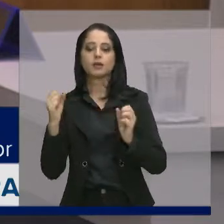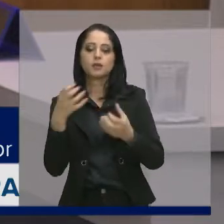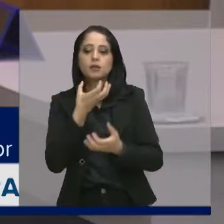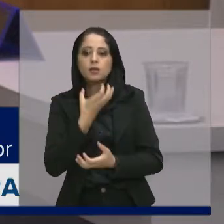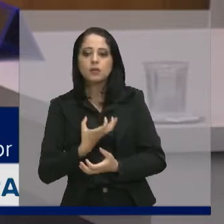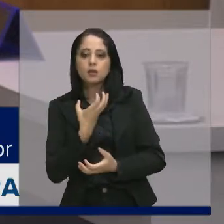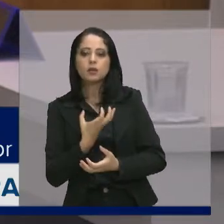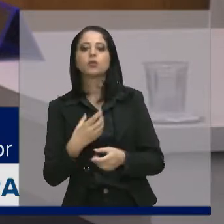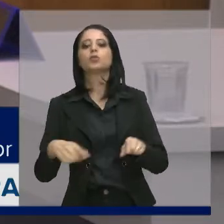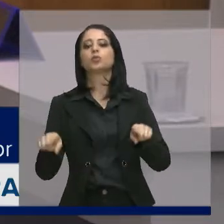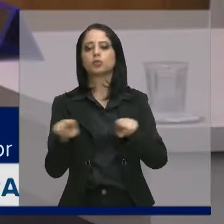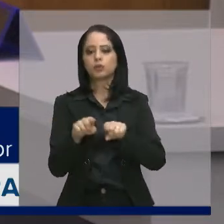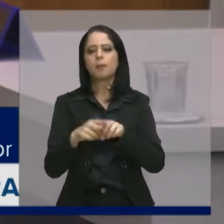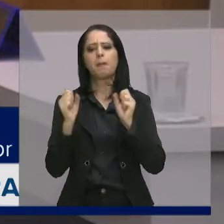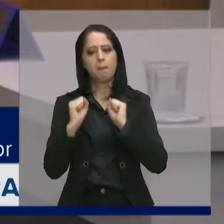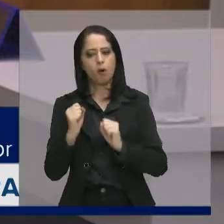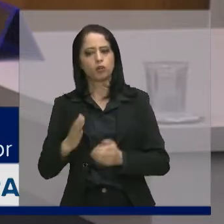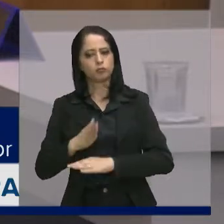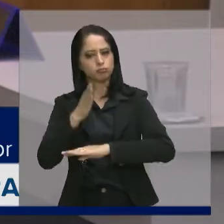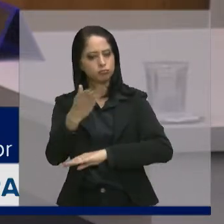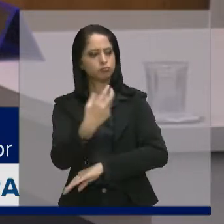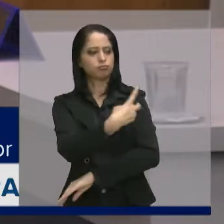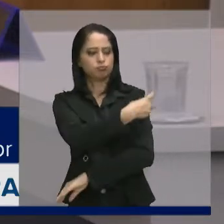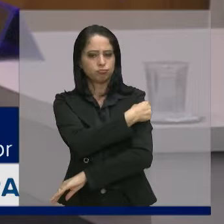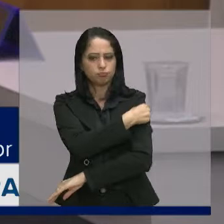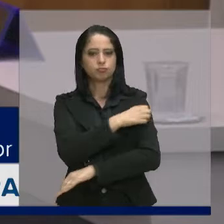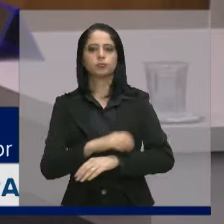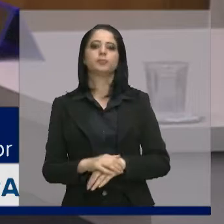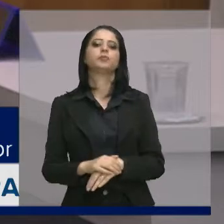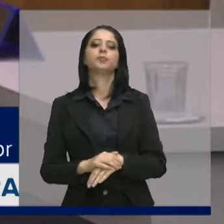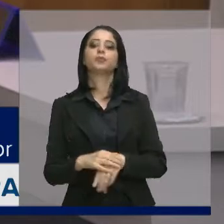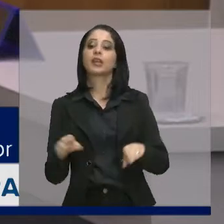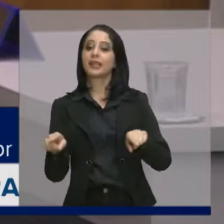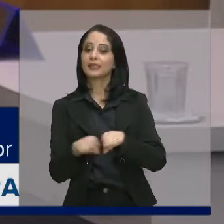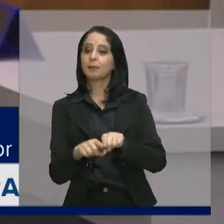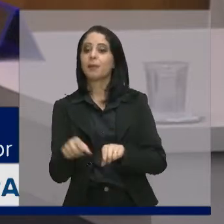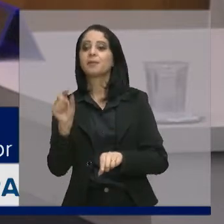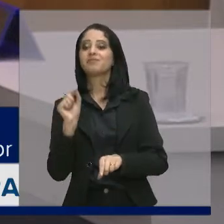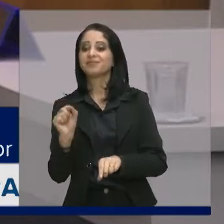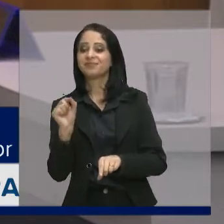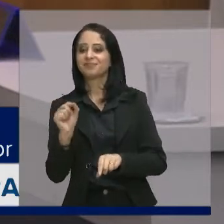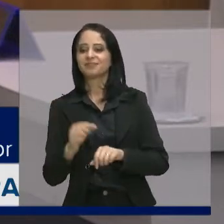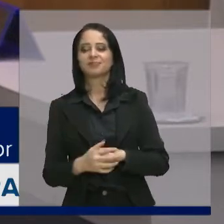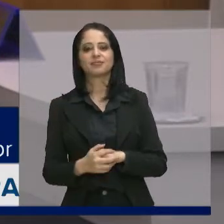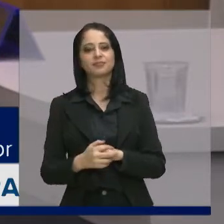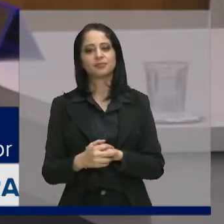Pfizer. E também, um exemplo aqui para o nosso presidente, né?